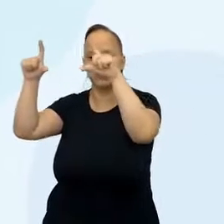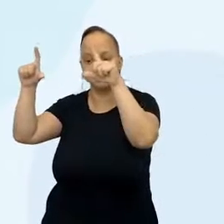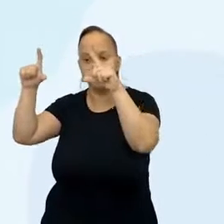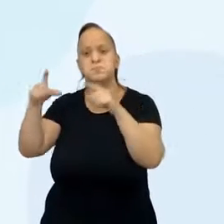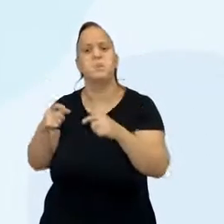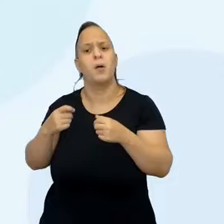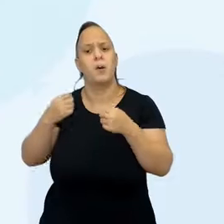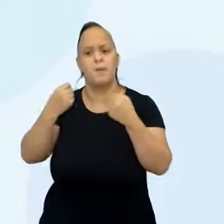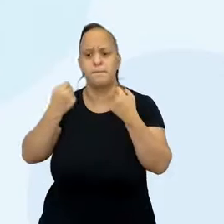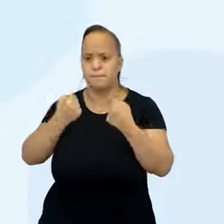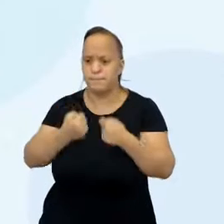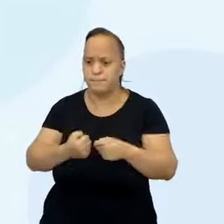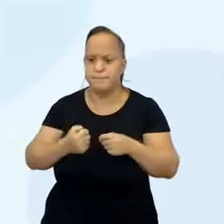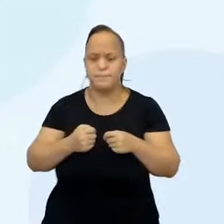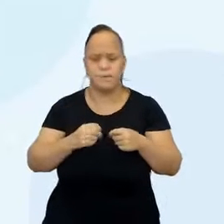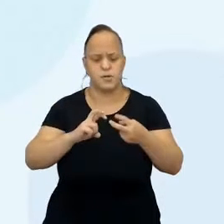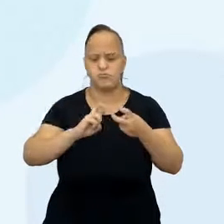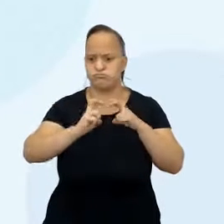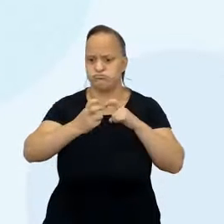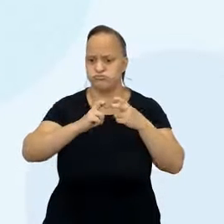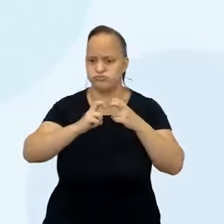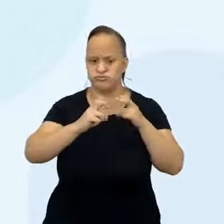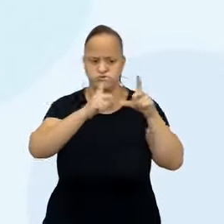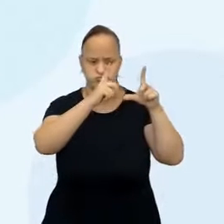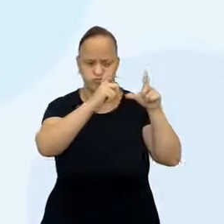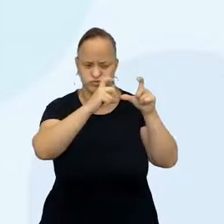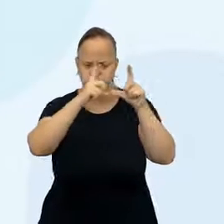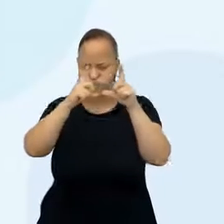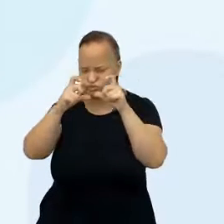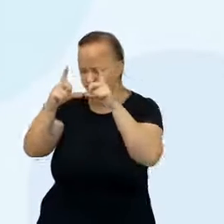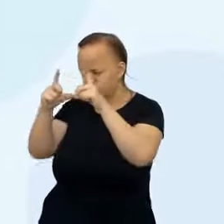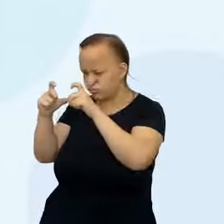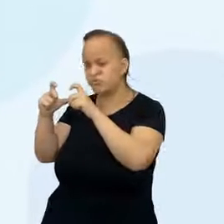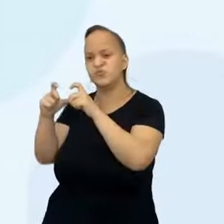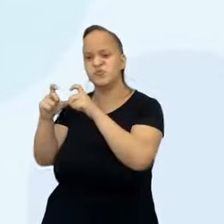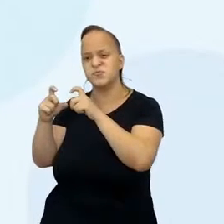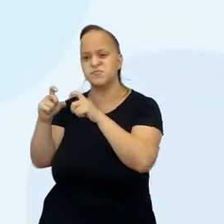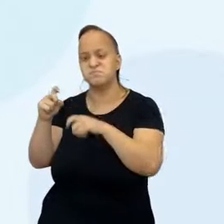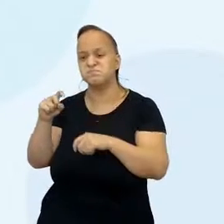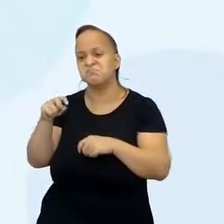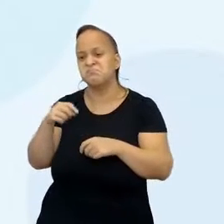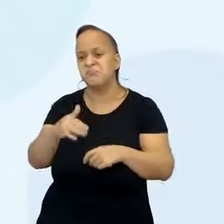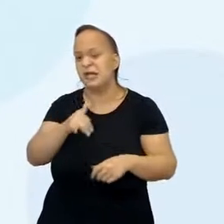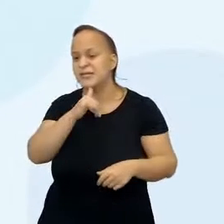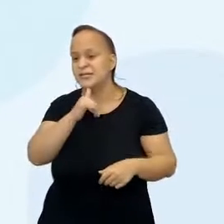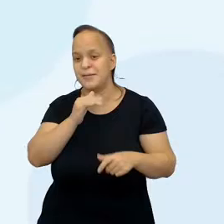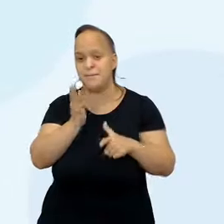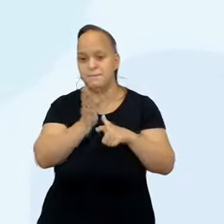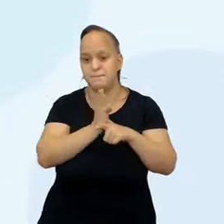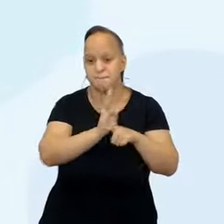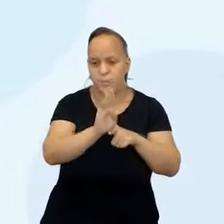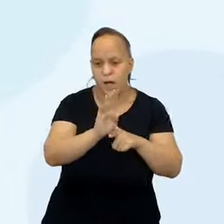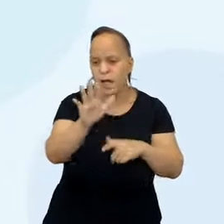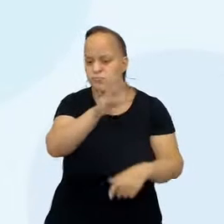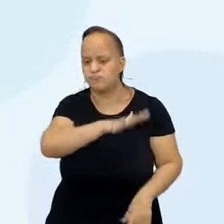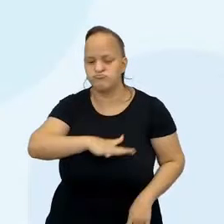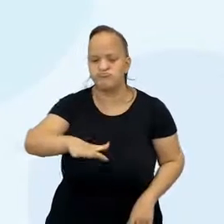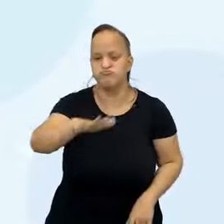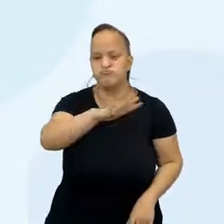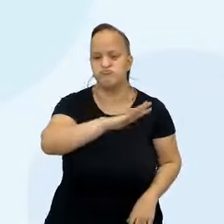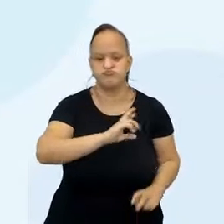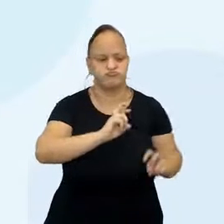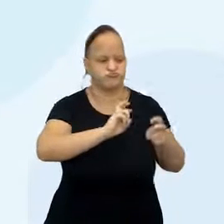de capoeira, procurar, de repente, no seu bairro, na sua região, algum lugar que